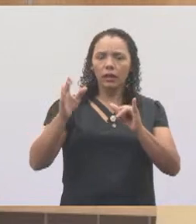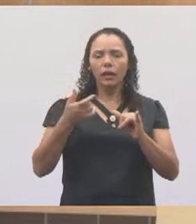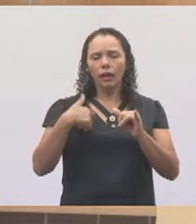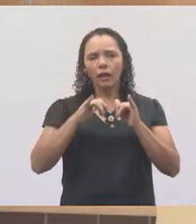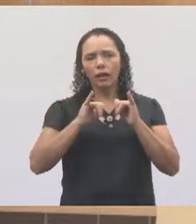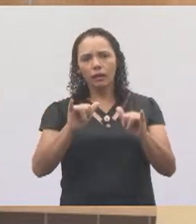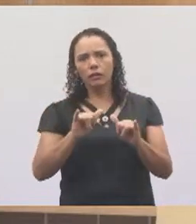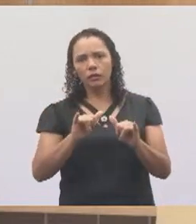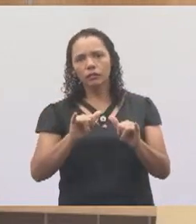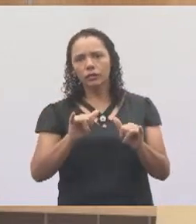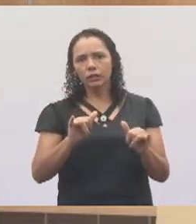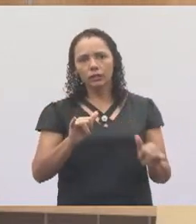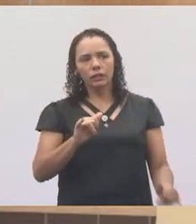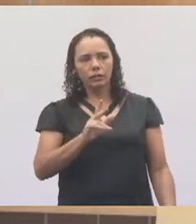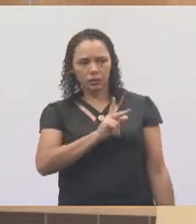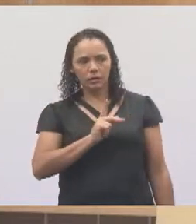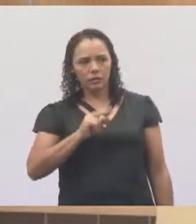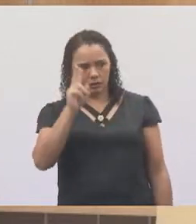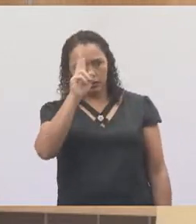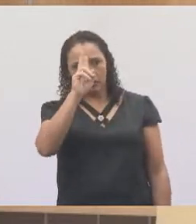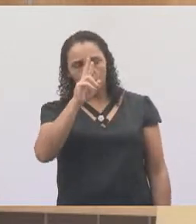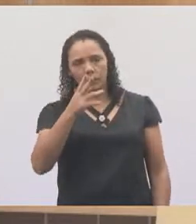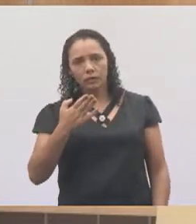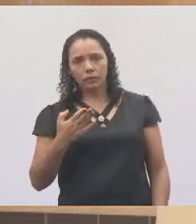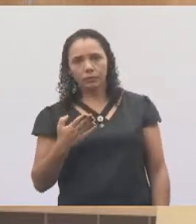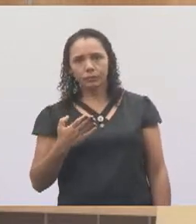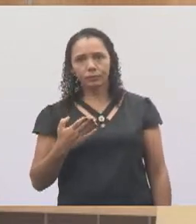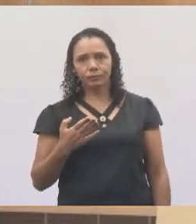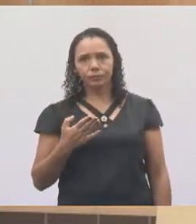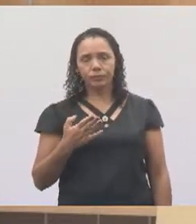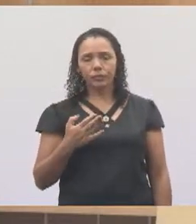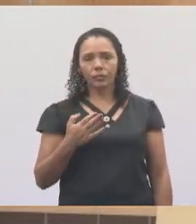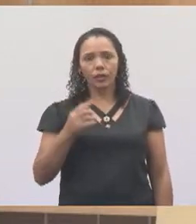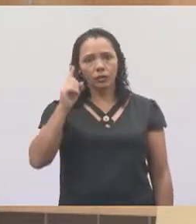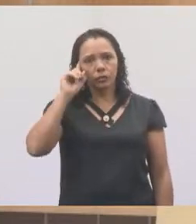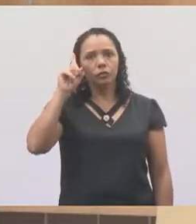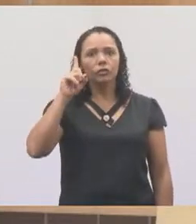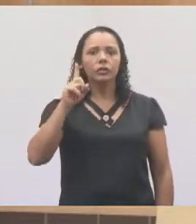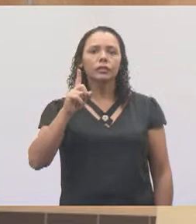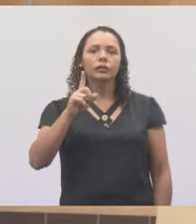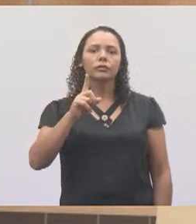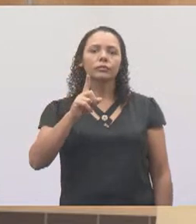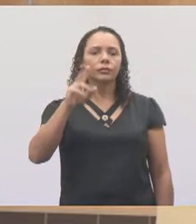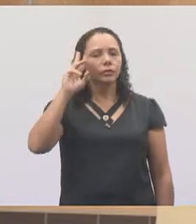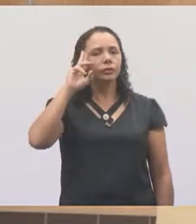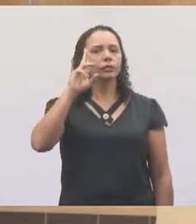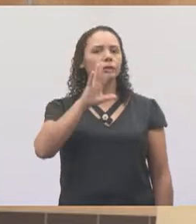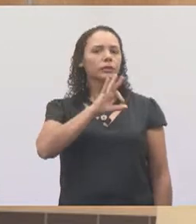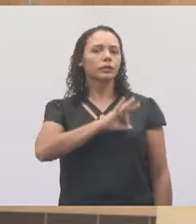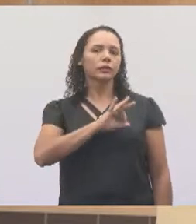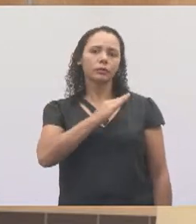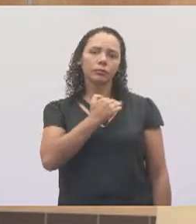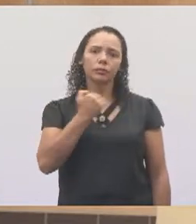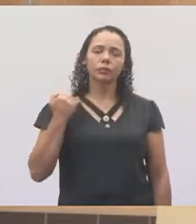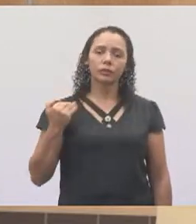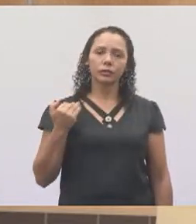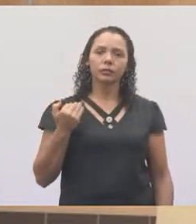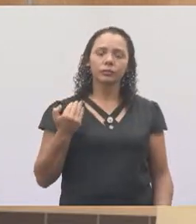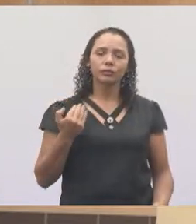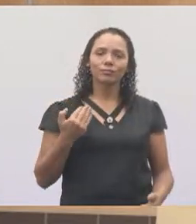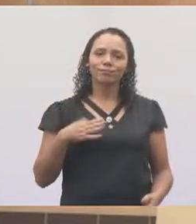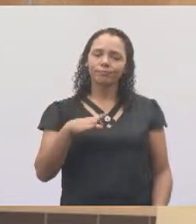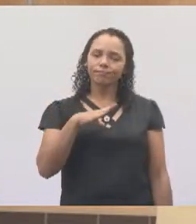Câmara, né, presidente? Não sei se você recorda, né? Do falecimento do Dr. Tales. A nossa cidade